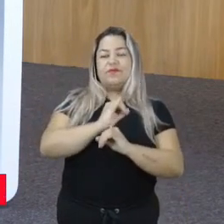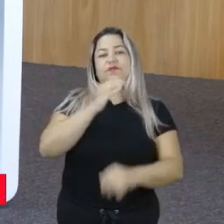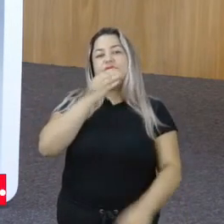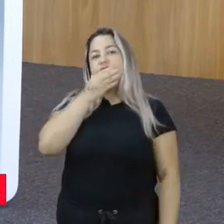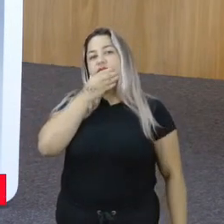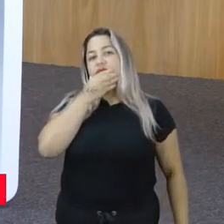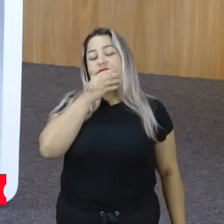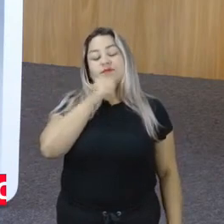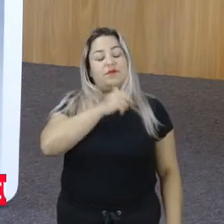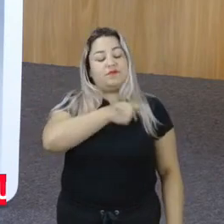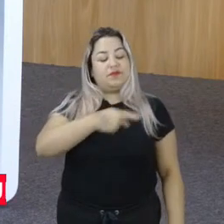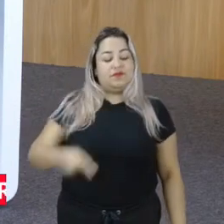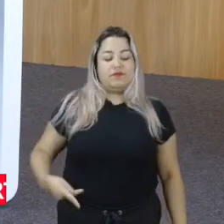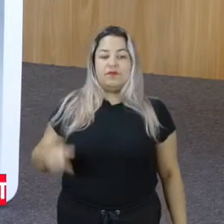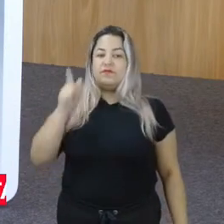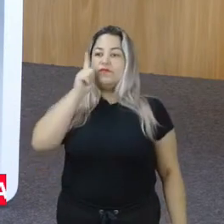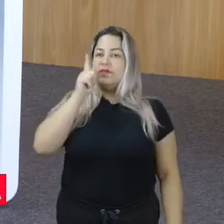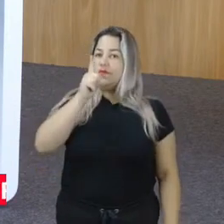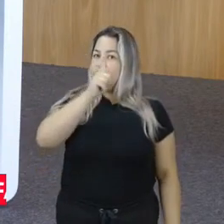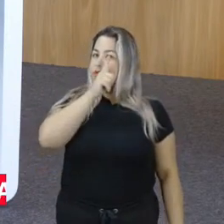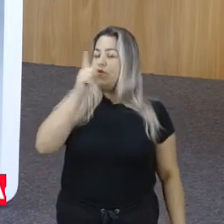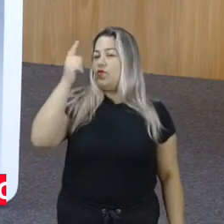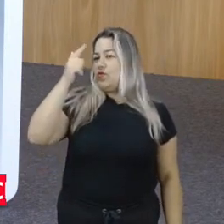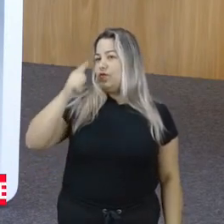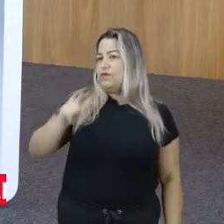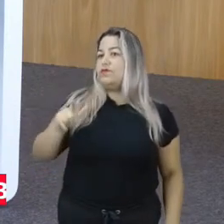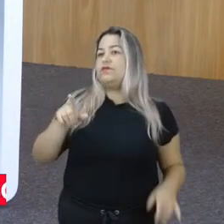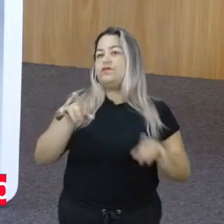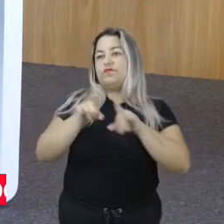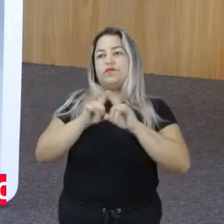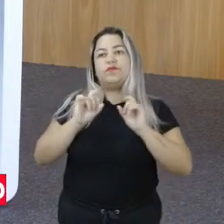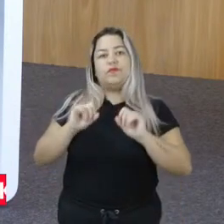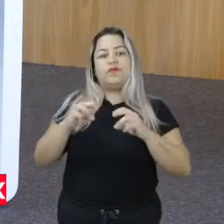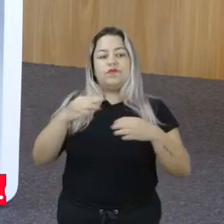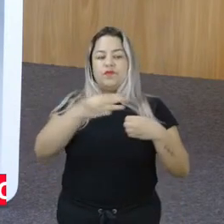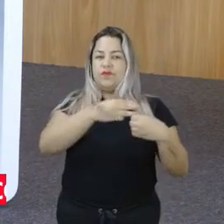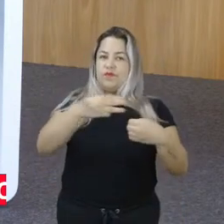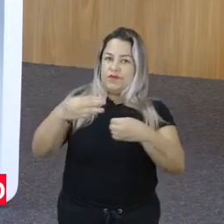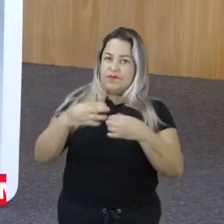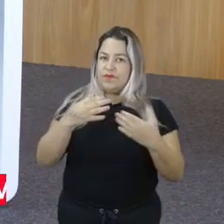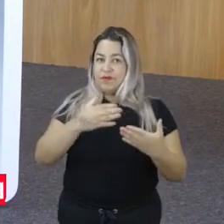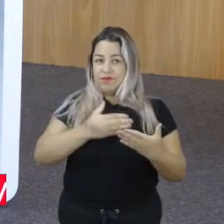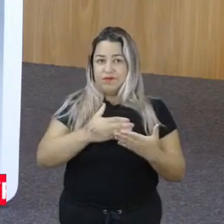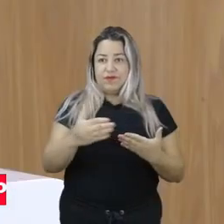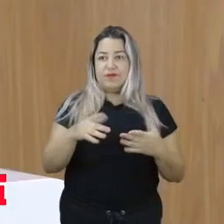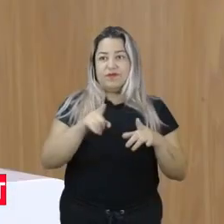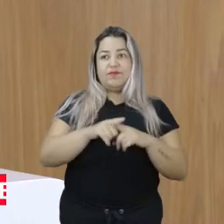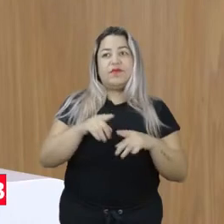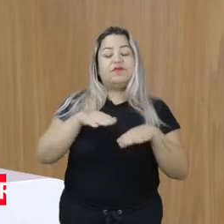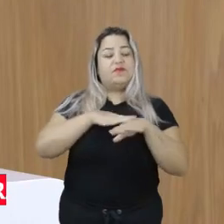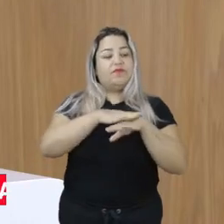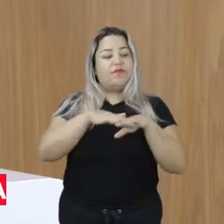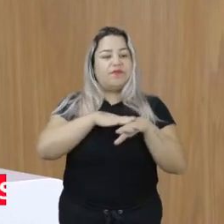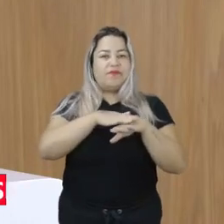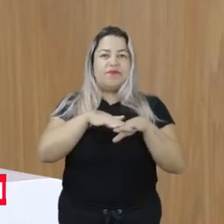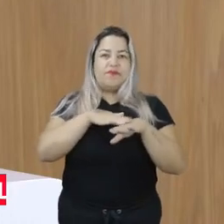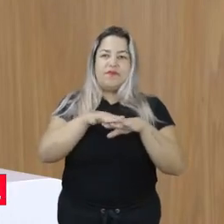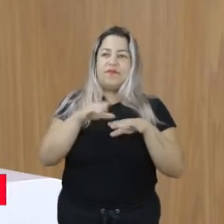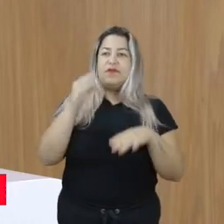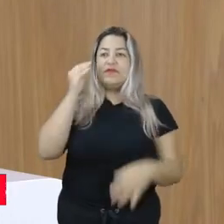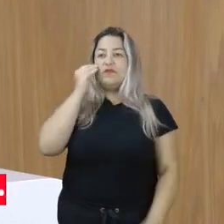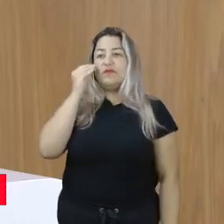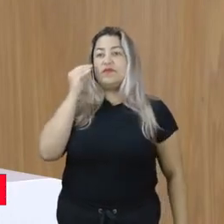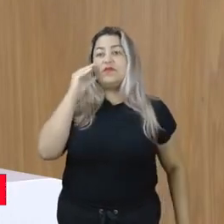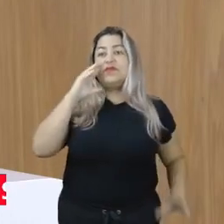presidenta Gleisi e outros dirigentes e os dirigentes municipais para começar aí esse diálogo. E aí tem todas